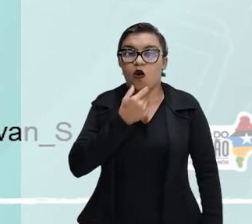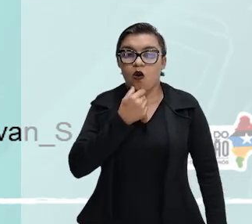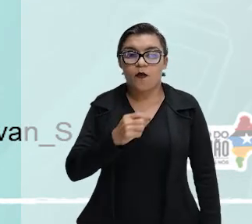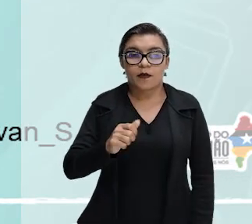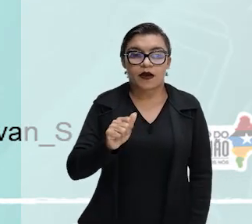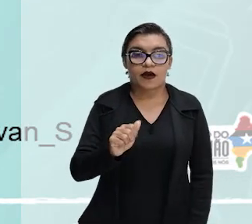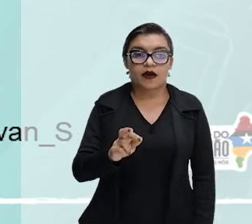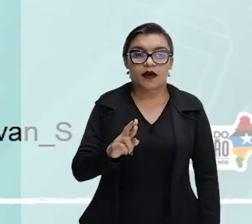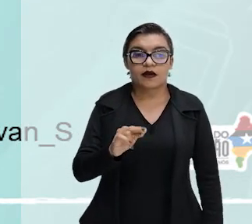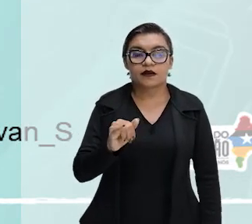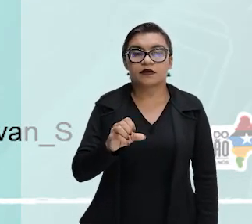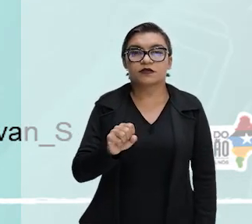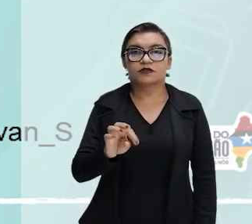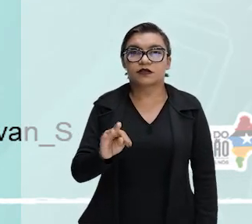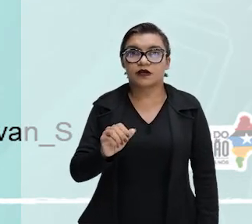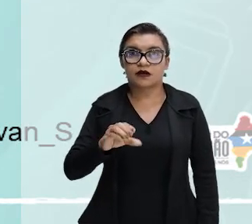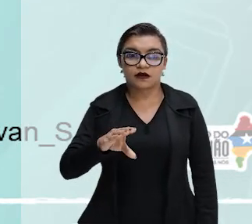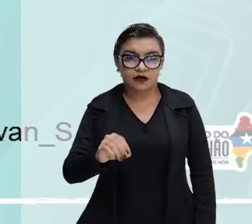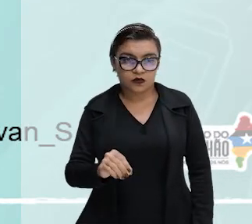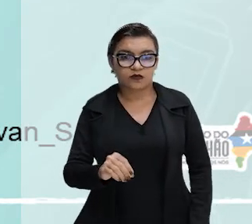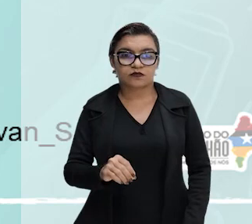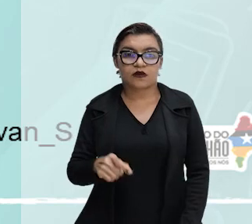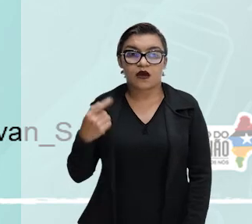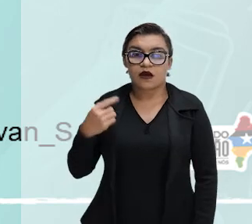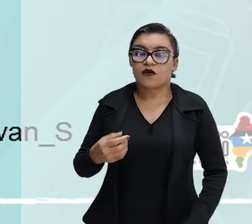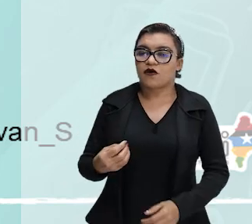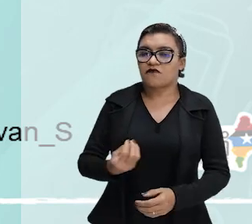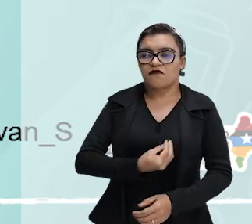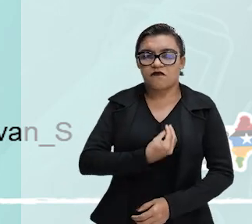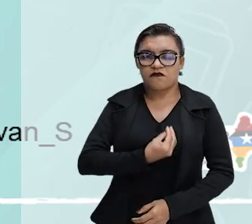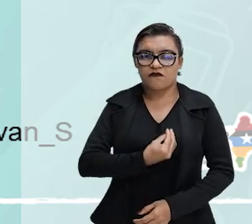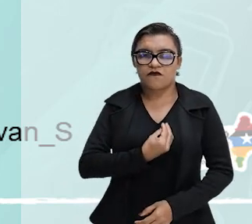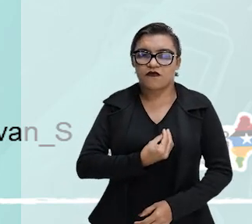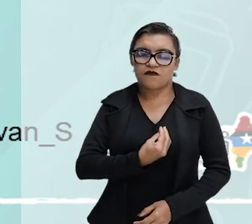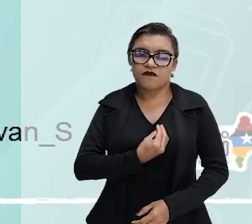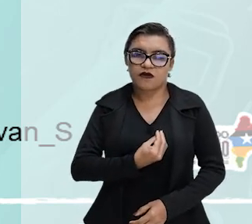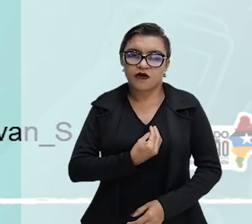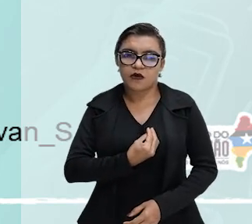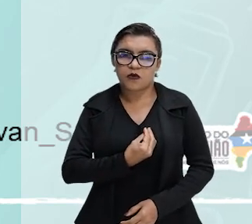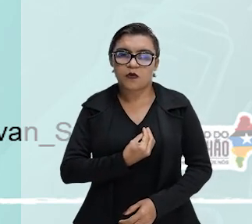Certo? O Aristarco de Samos ele viveu ali entre 310 e 230